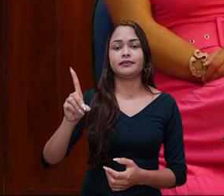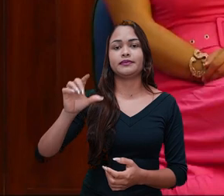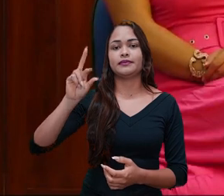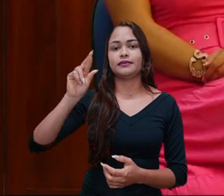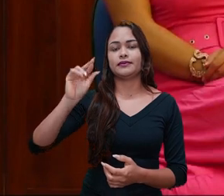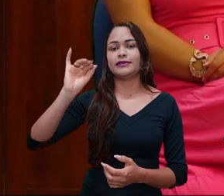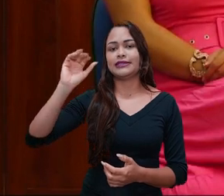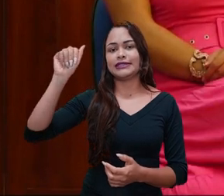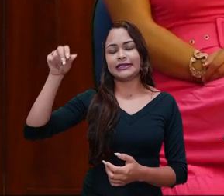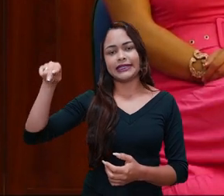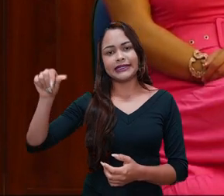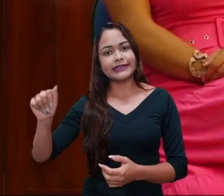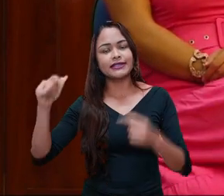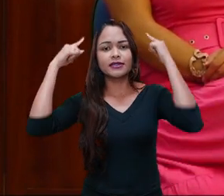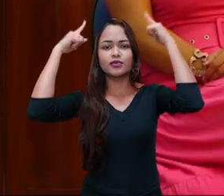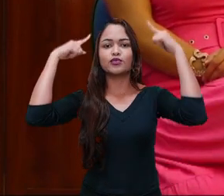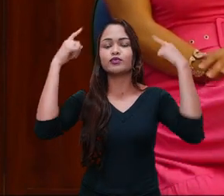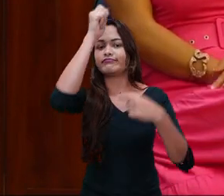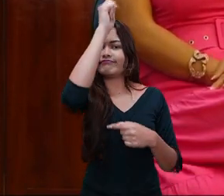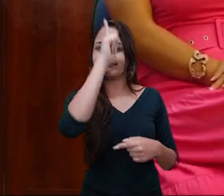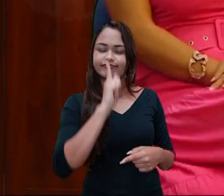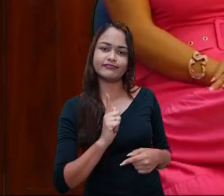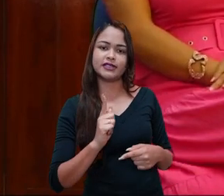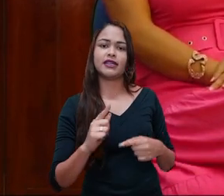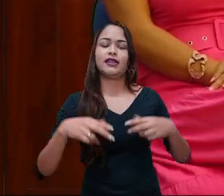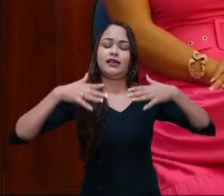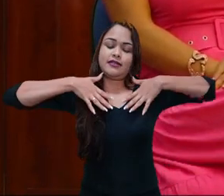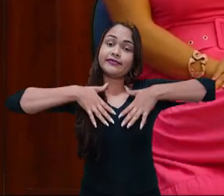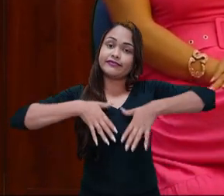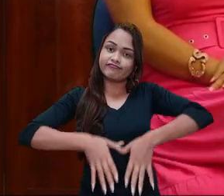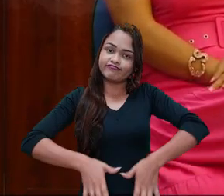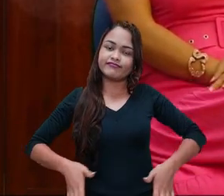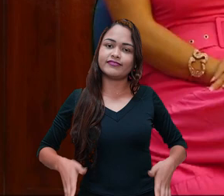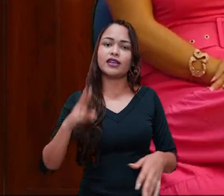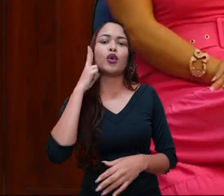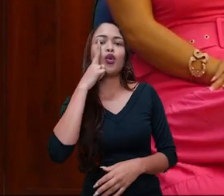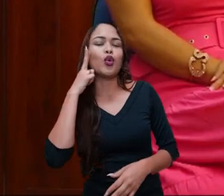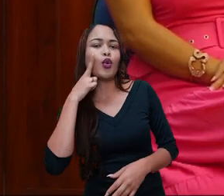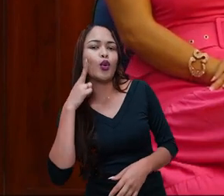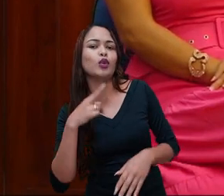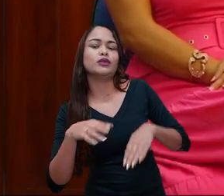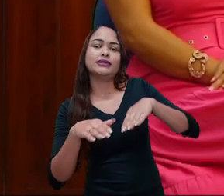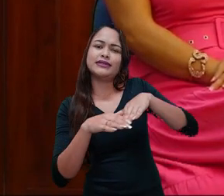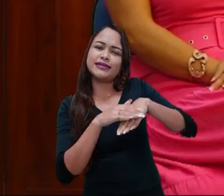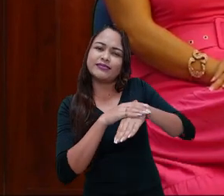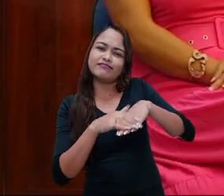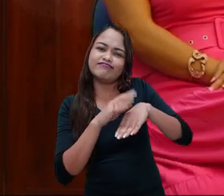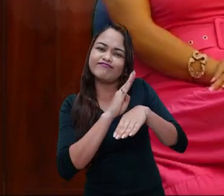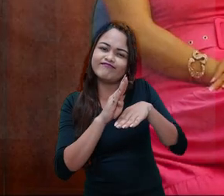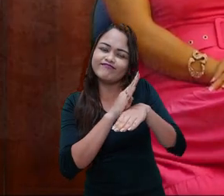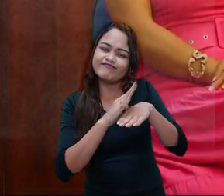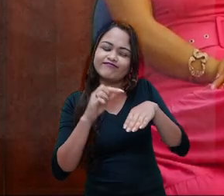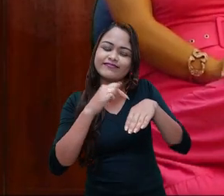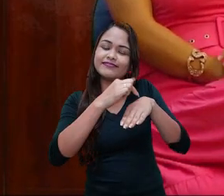cabelos cacheados e com luzes. Estou trajando um vestidinho rosa. Estou usando uma sandalinha nude com